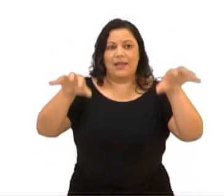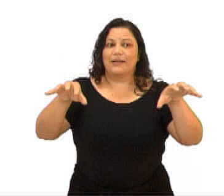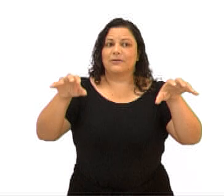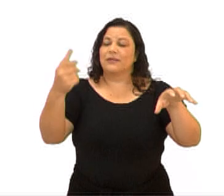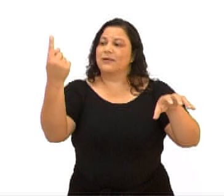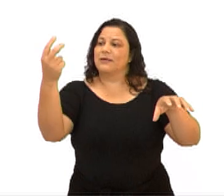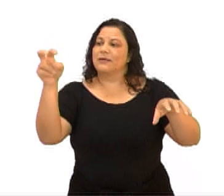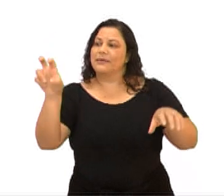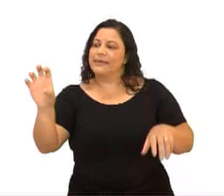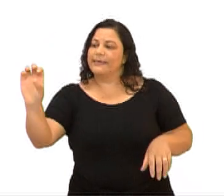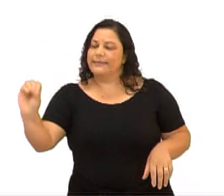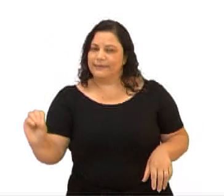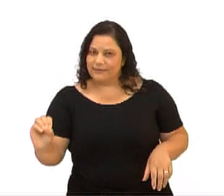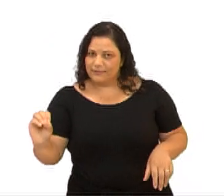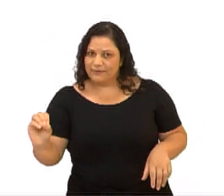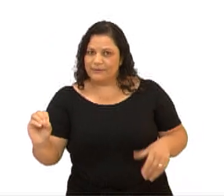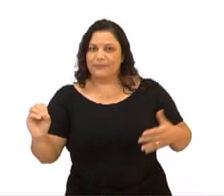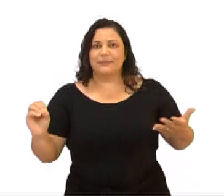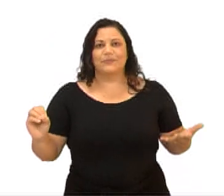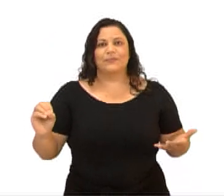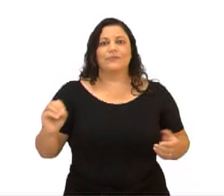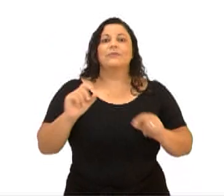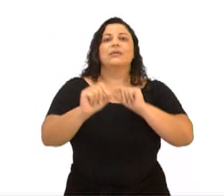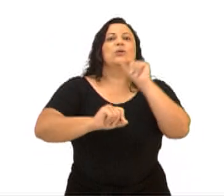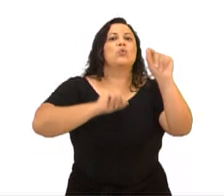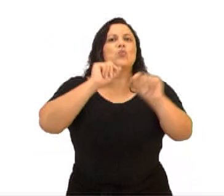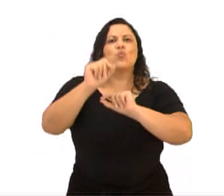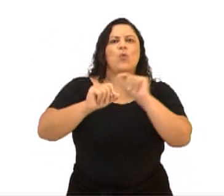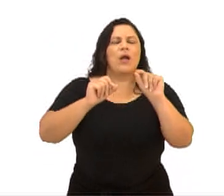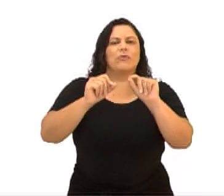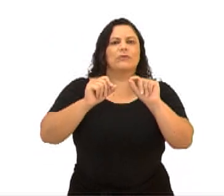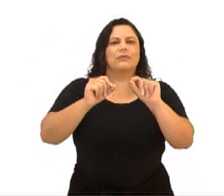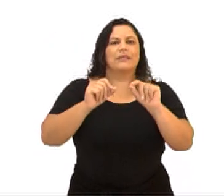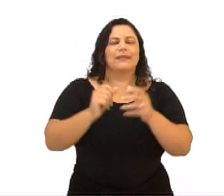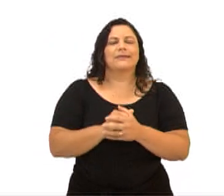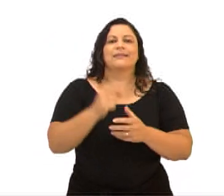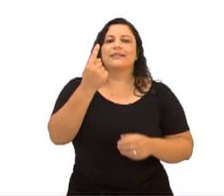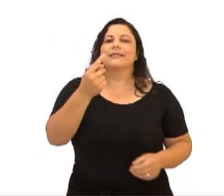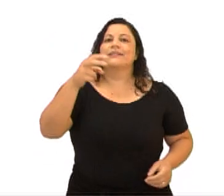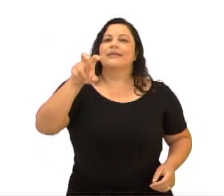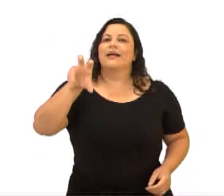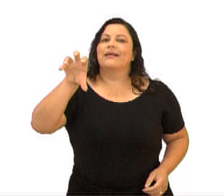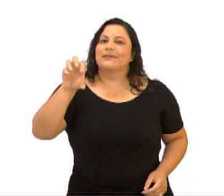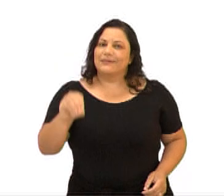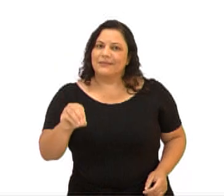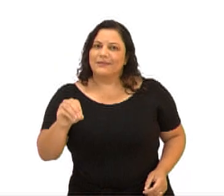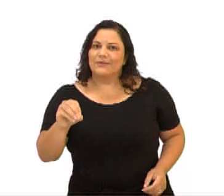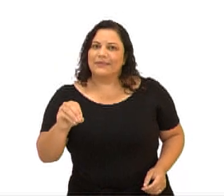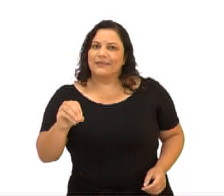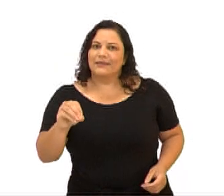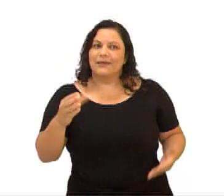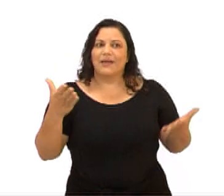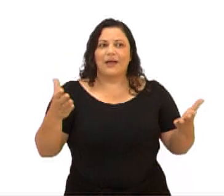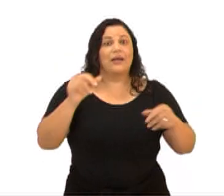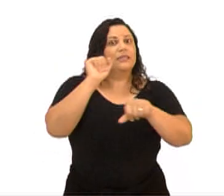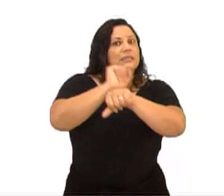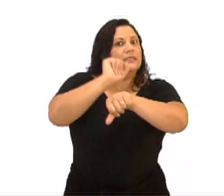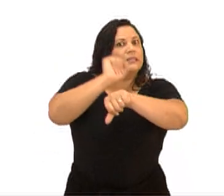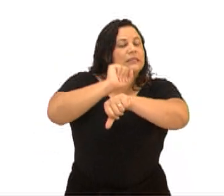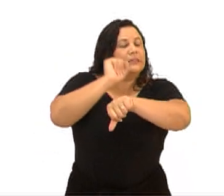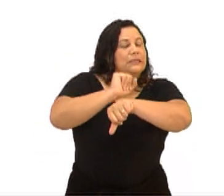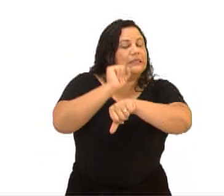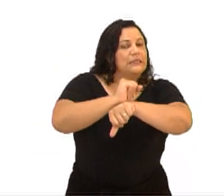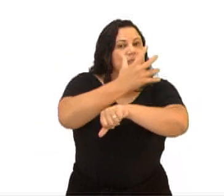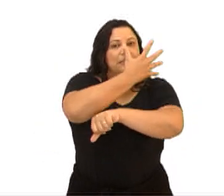150. Então, vamos ver qual a alternativa dava 150? Então, prof, peraí, a senhora esqueceu mais